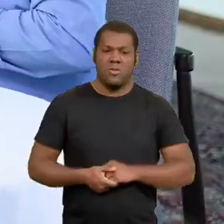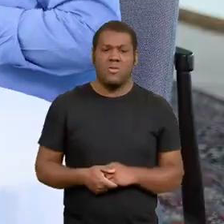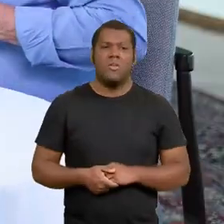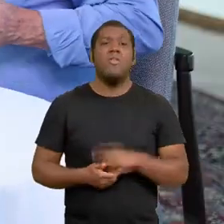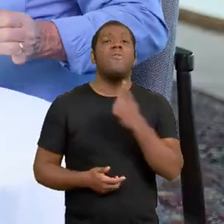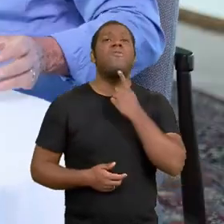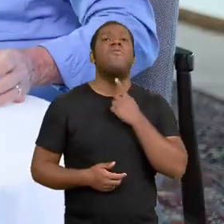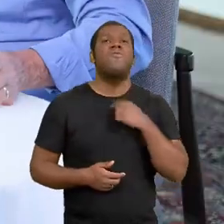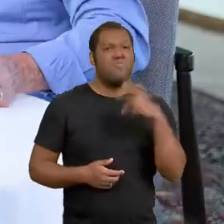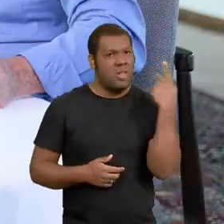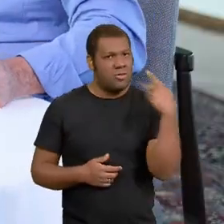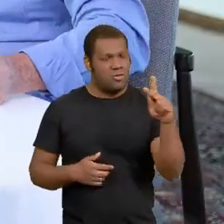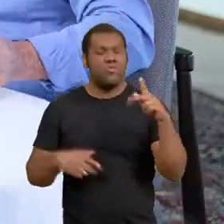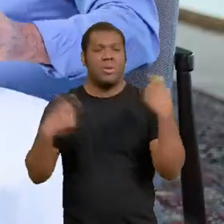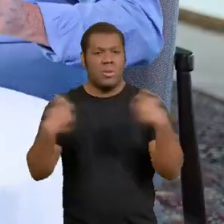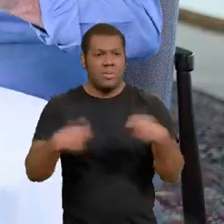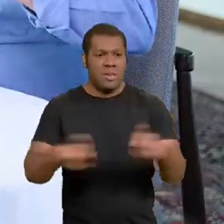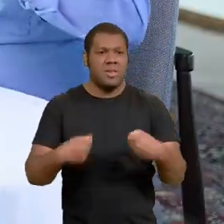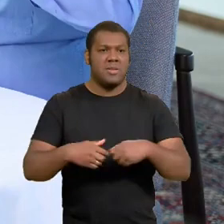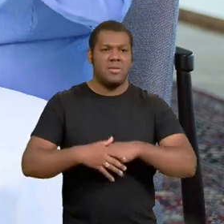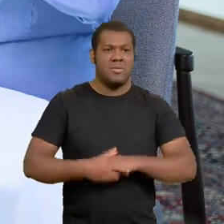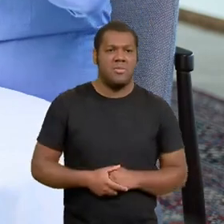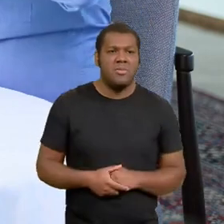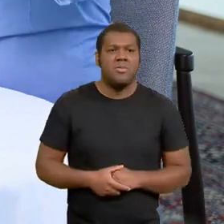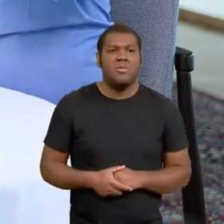Esse estímulo, porque tem uma coisa que é nova, né?